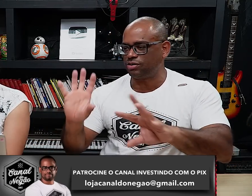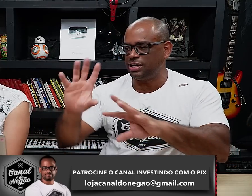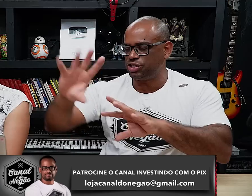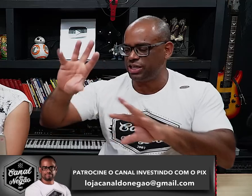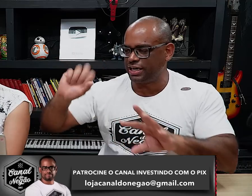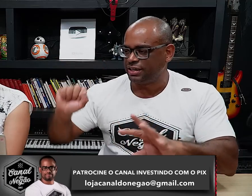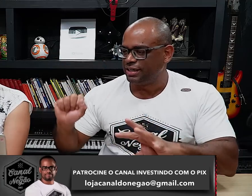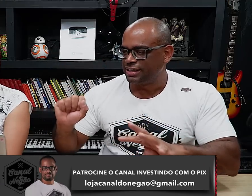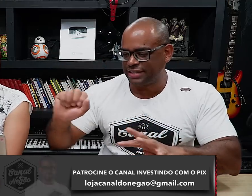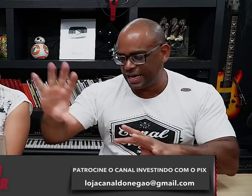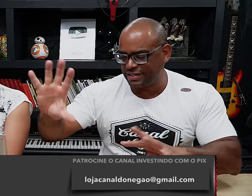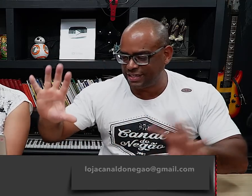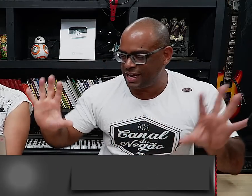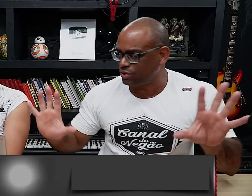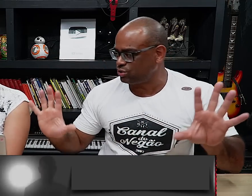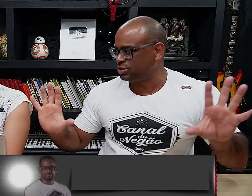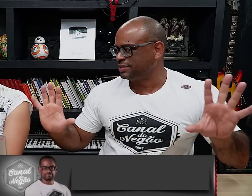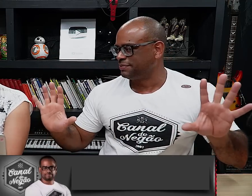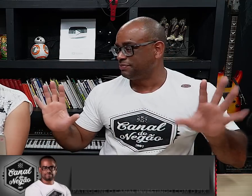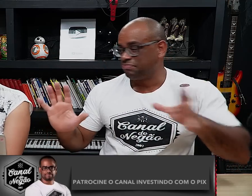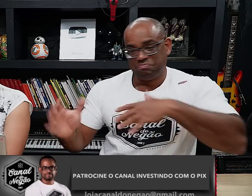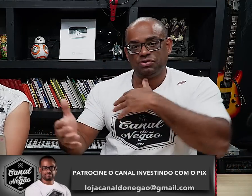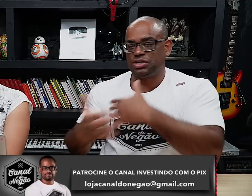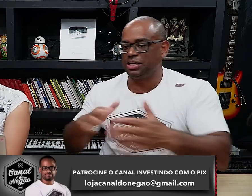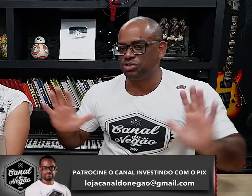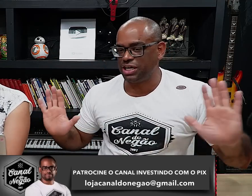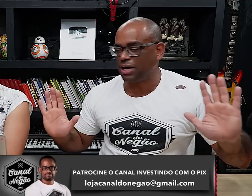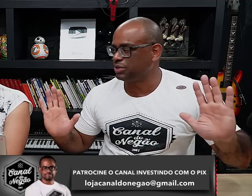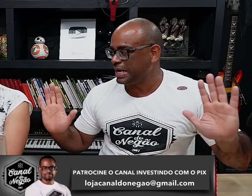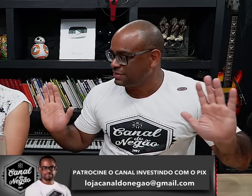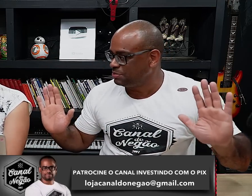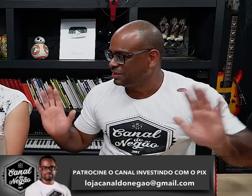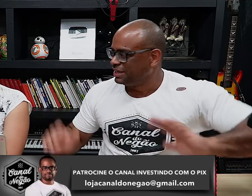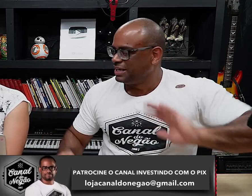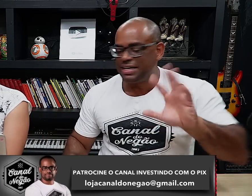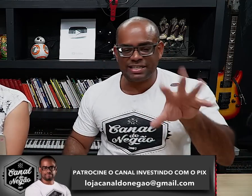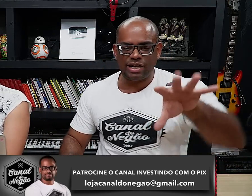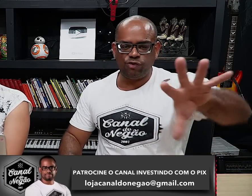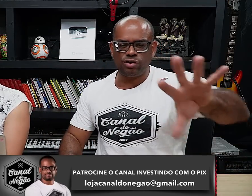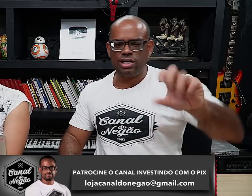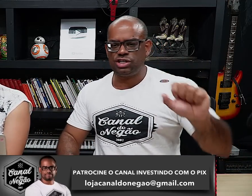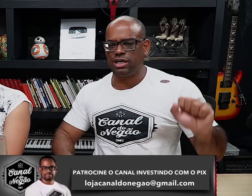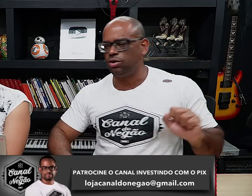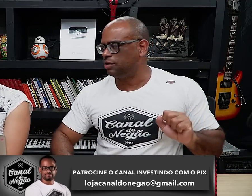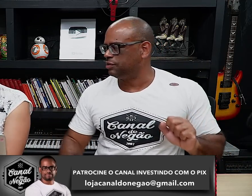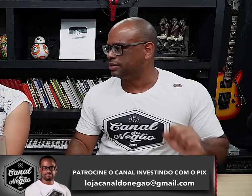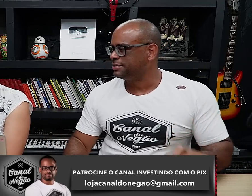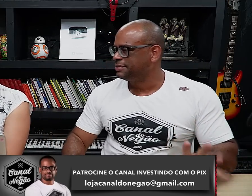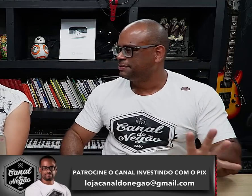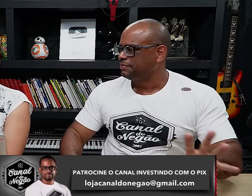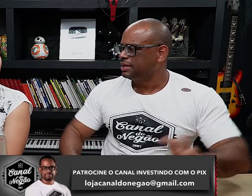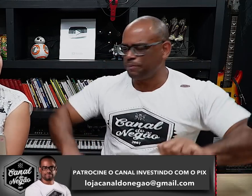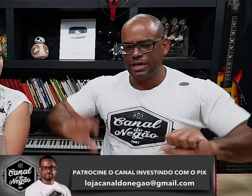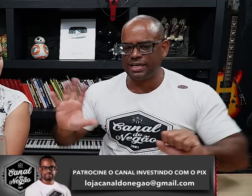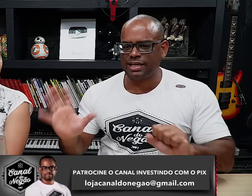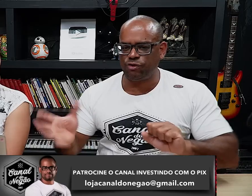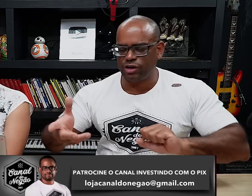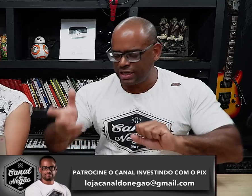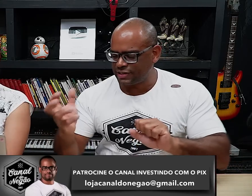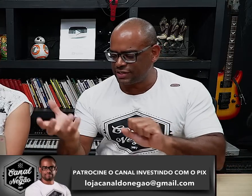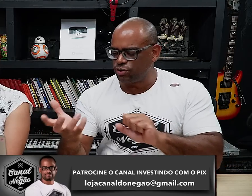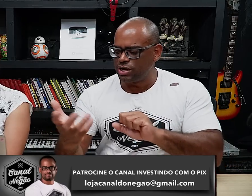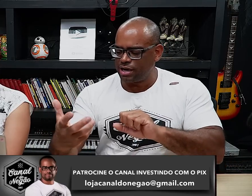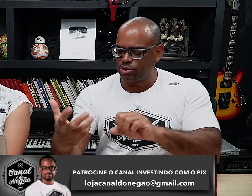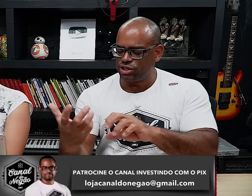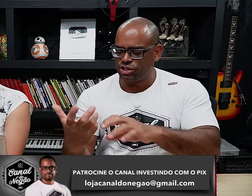Nessa foto ele tinha 10 dedos. Não sei de onde tiraram o décimo. E nessa foto ele tinha 9. Não, porque nessa